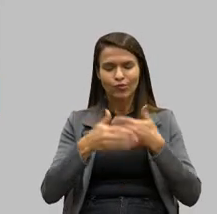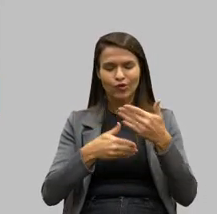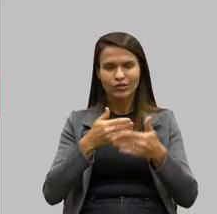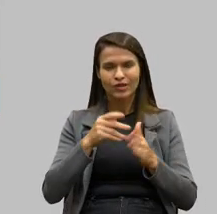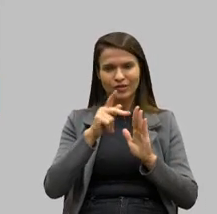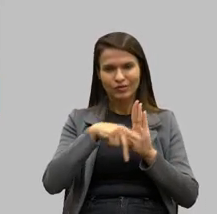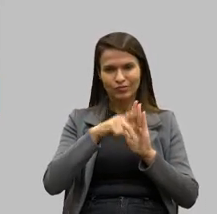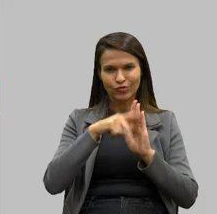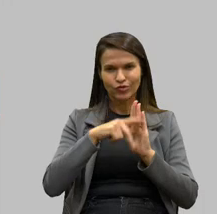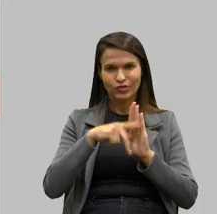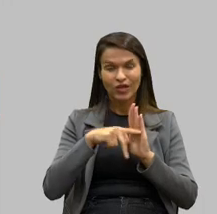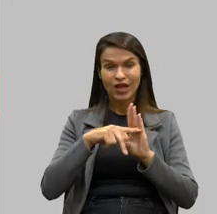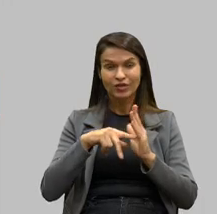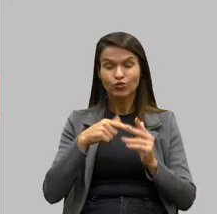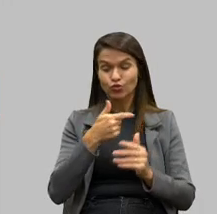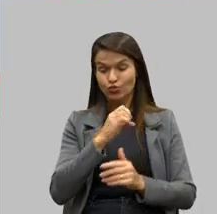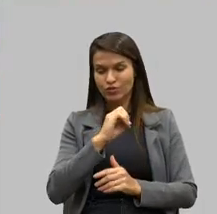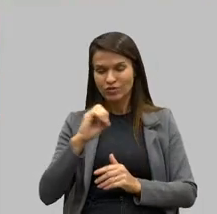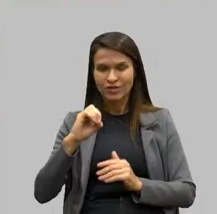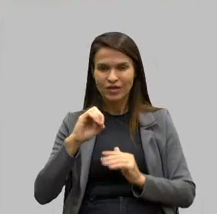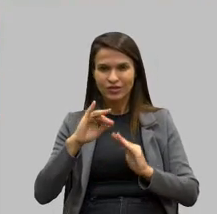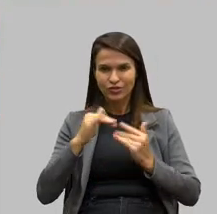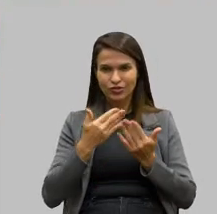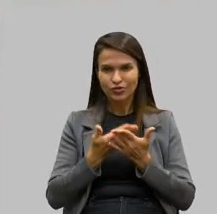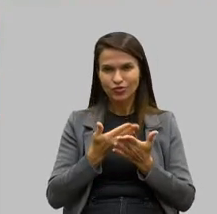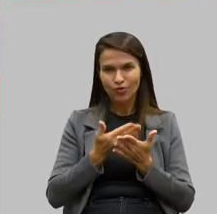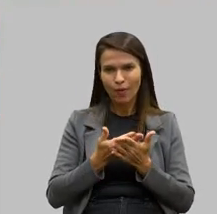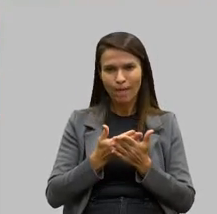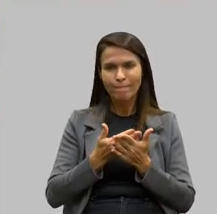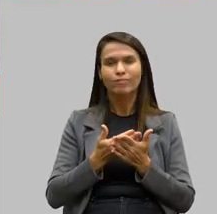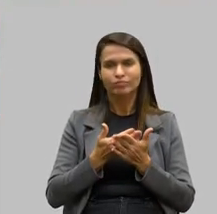Mais de 300 escolas municipais sendo reformadas.